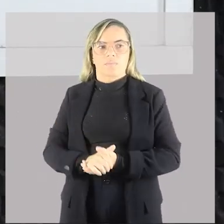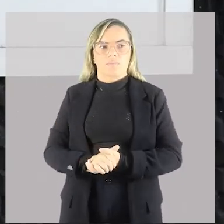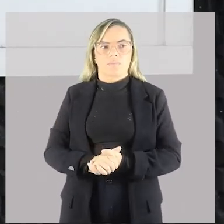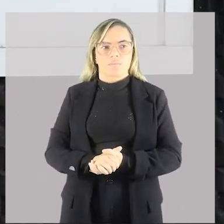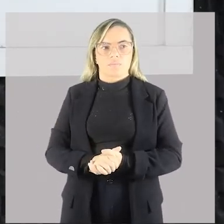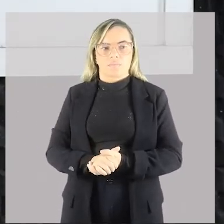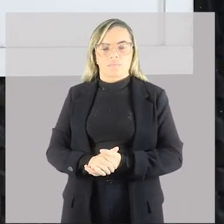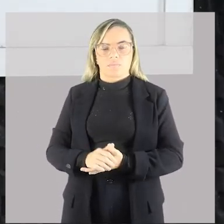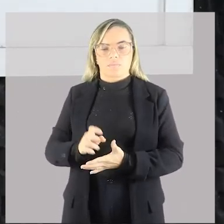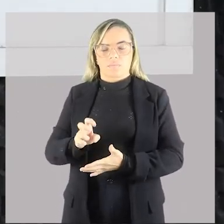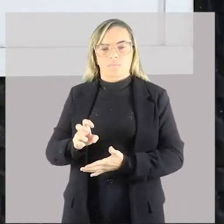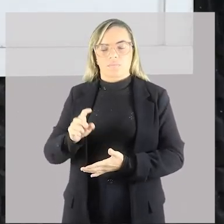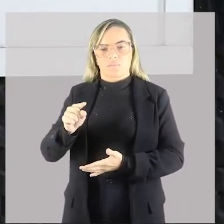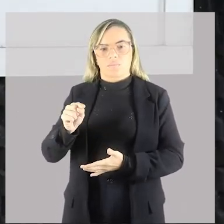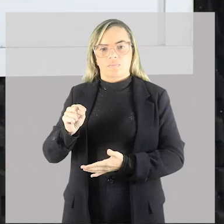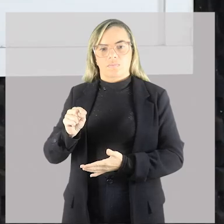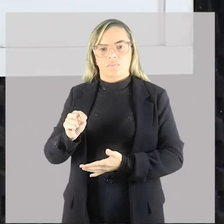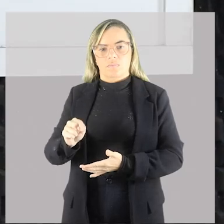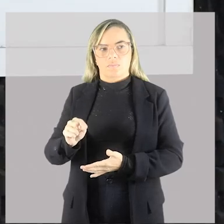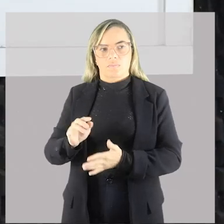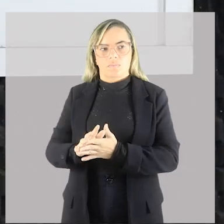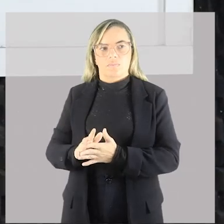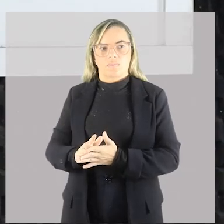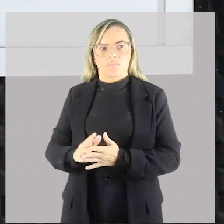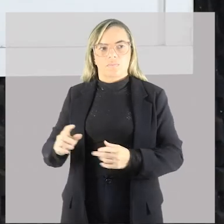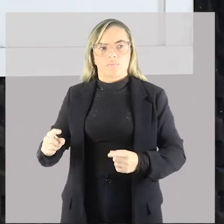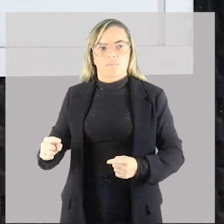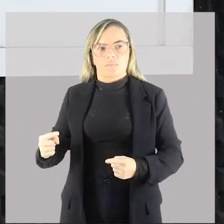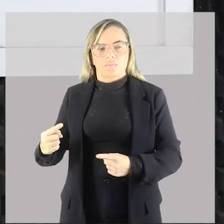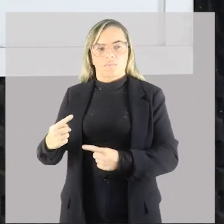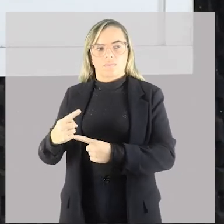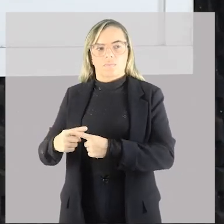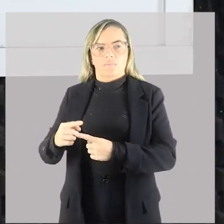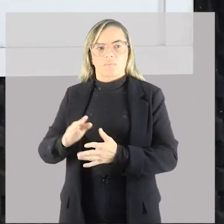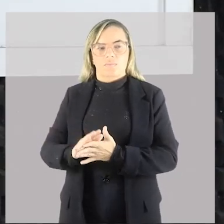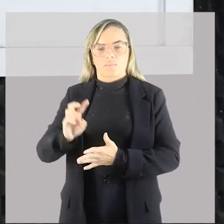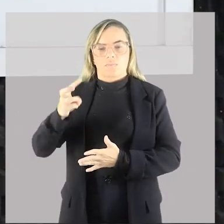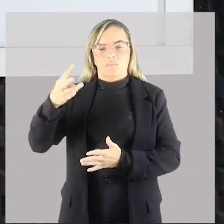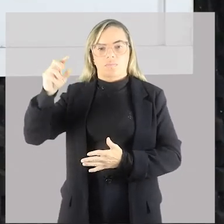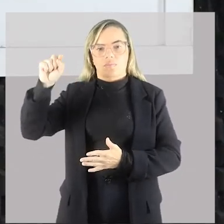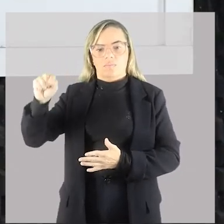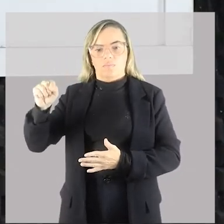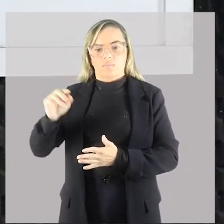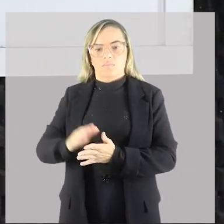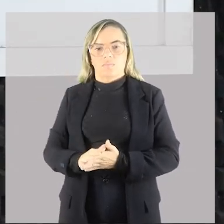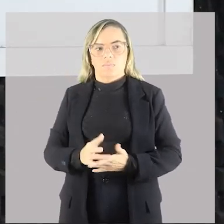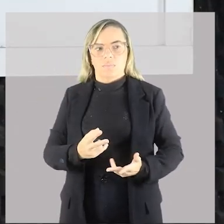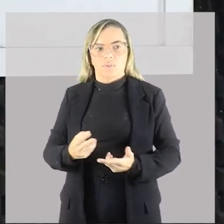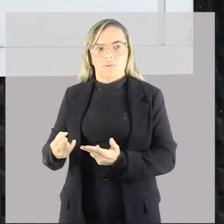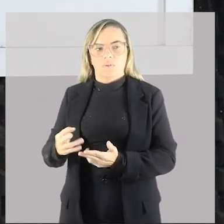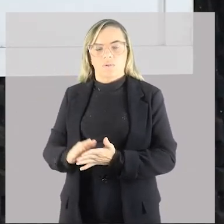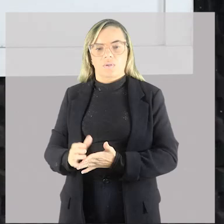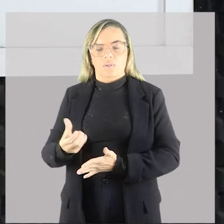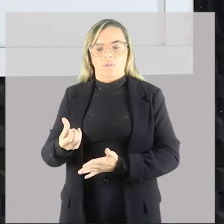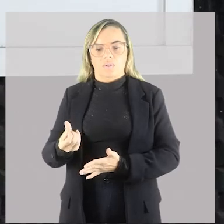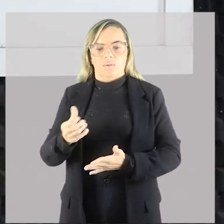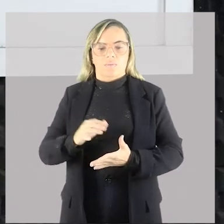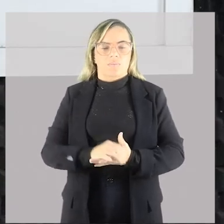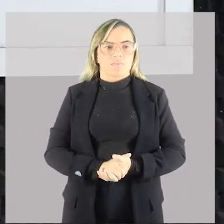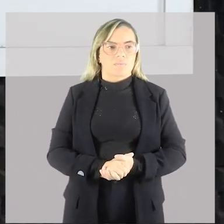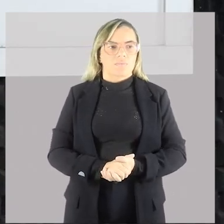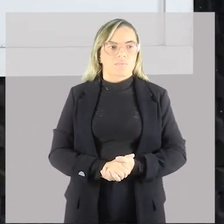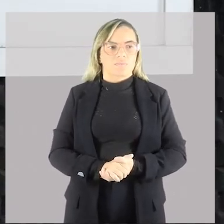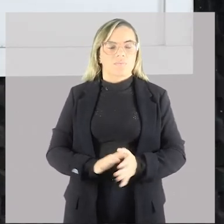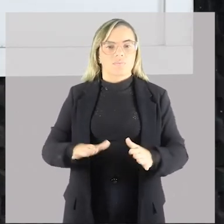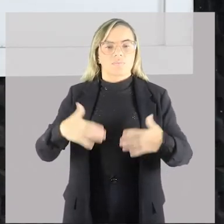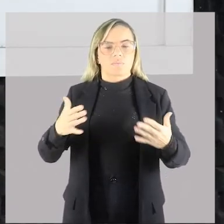sobre 5 fatorial e o 3 fatorial vale 6. Tá?